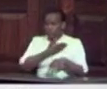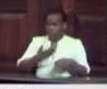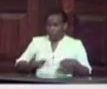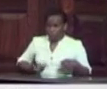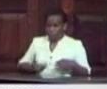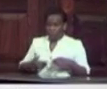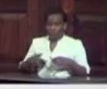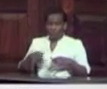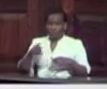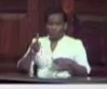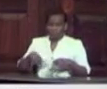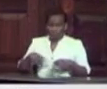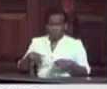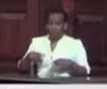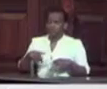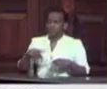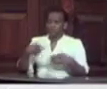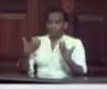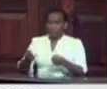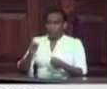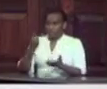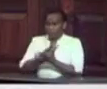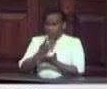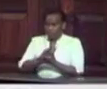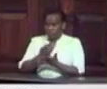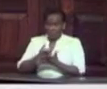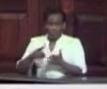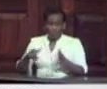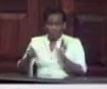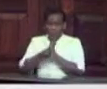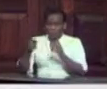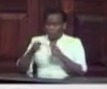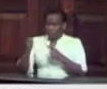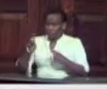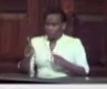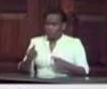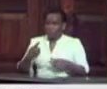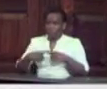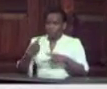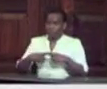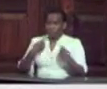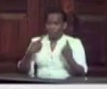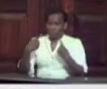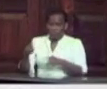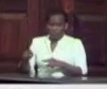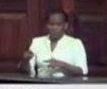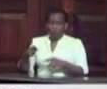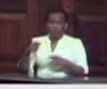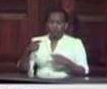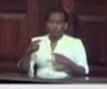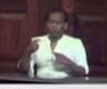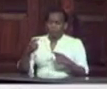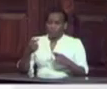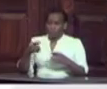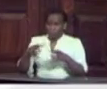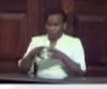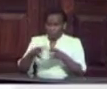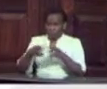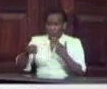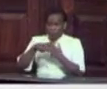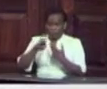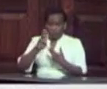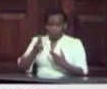governador era um ato ilegítimo e ilegal, porque contrariava o dispositivo do bilhete